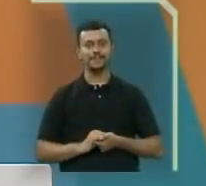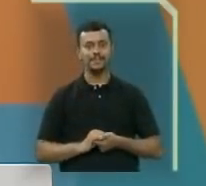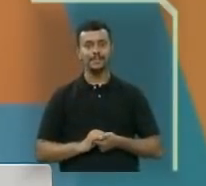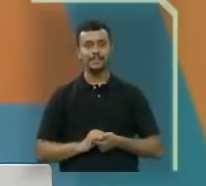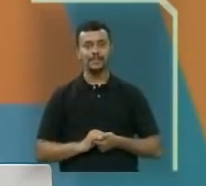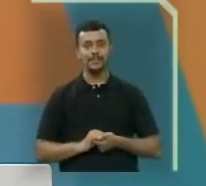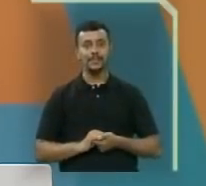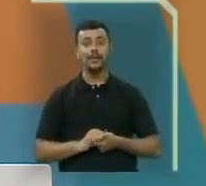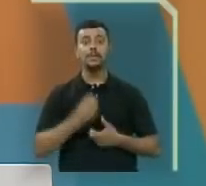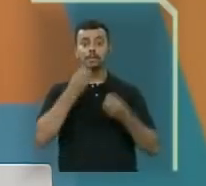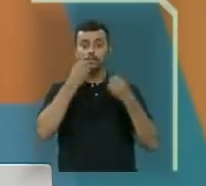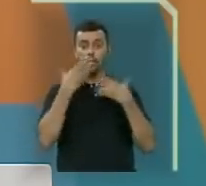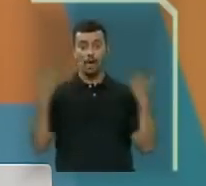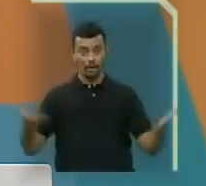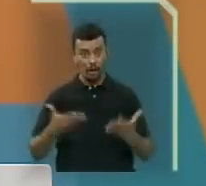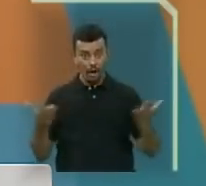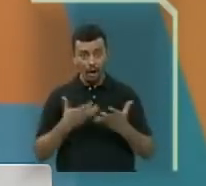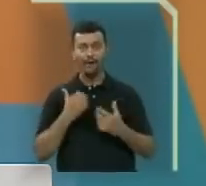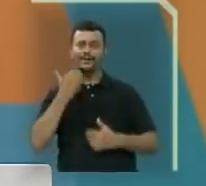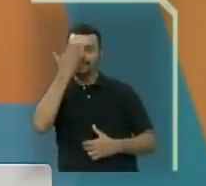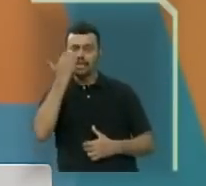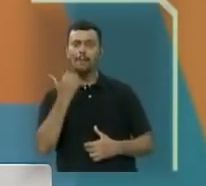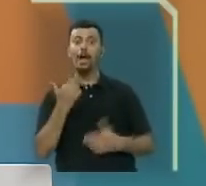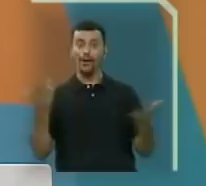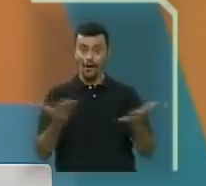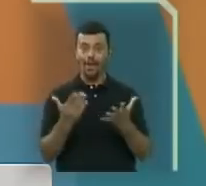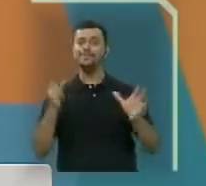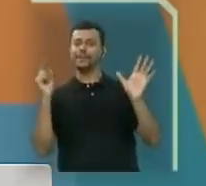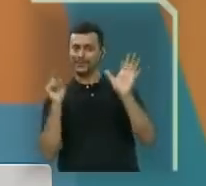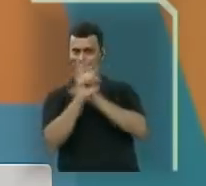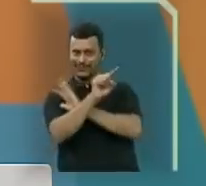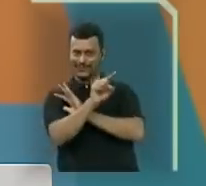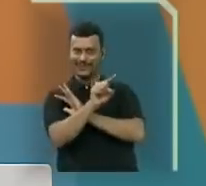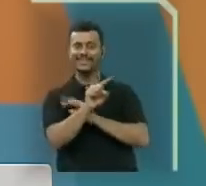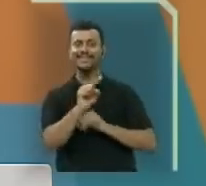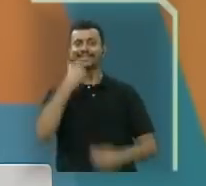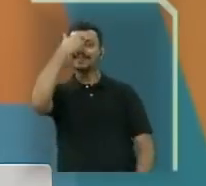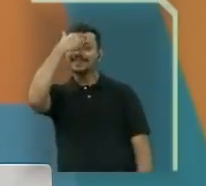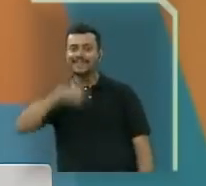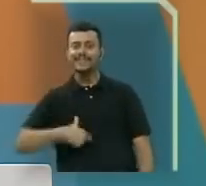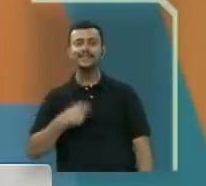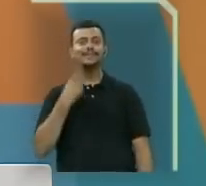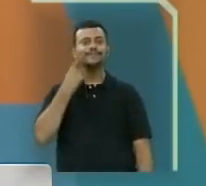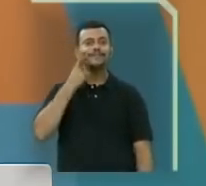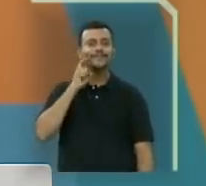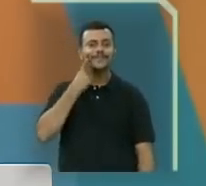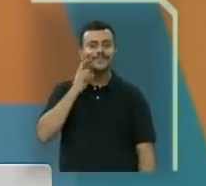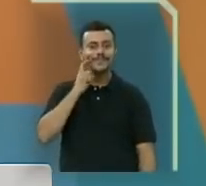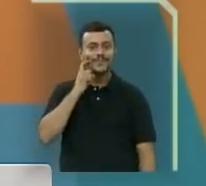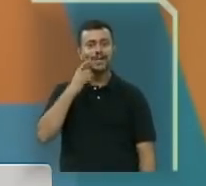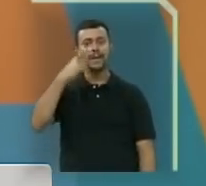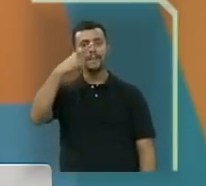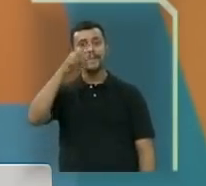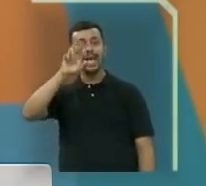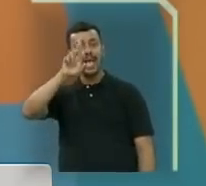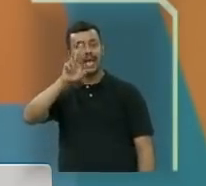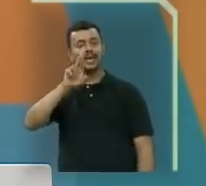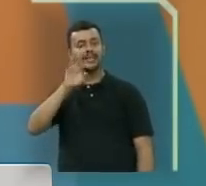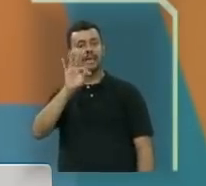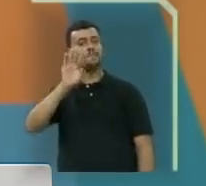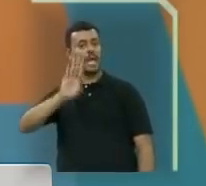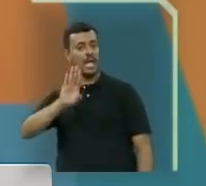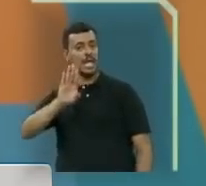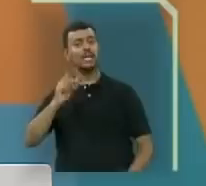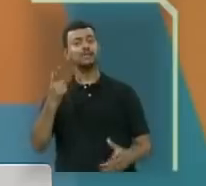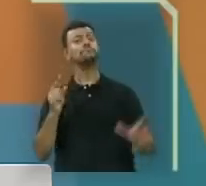nós vamos à quinta pergunta e quem vai fazê-la é o candidato Rodrigo Tavares, do PRTB, a quem o senhor